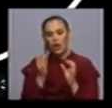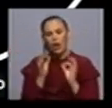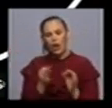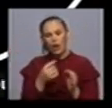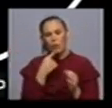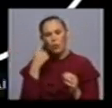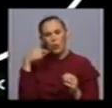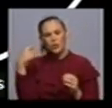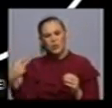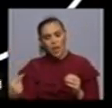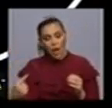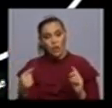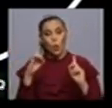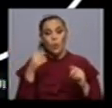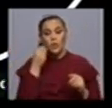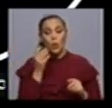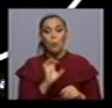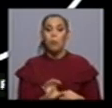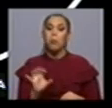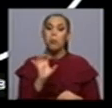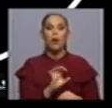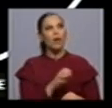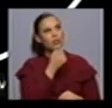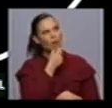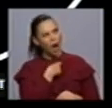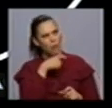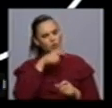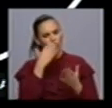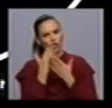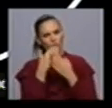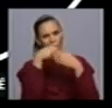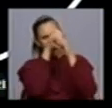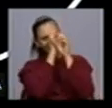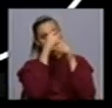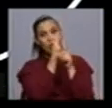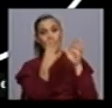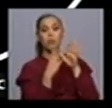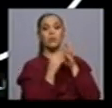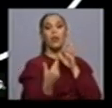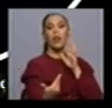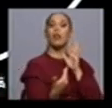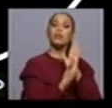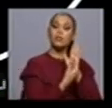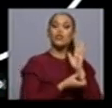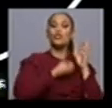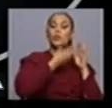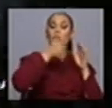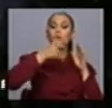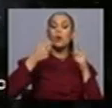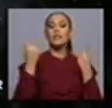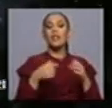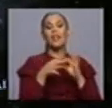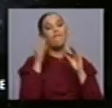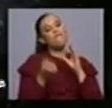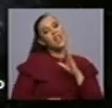explosiva. E começa por surpreender os astrónomos porque, olha, de acordo com os modelos, com as teorias que os astrónomos têm sobre a formação deste tipo